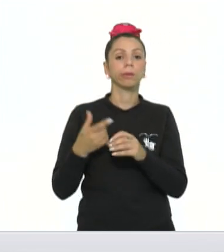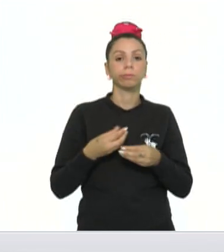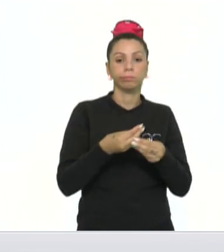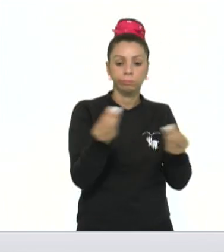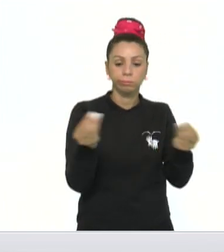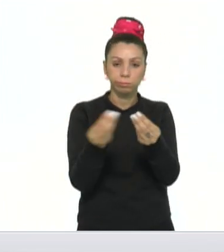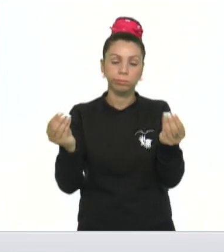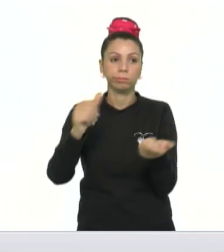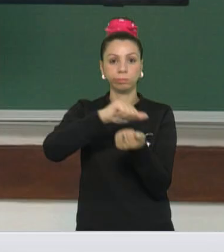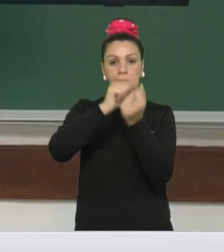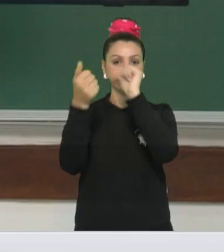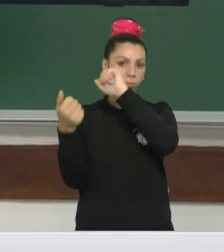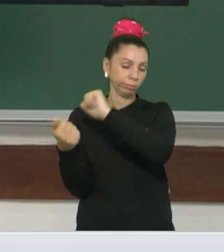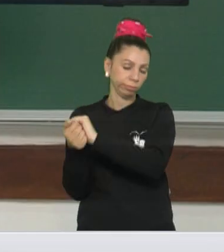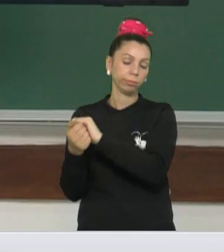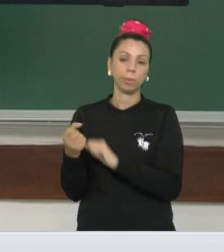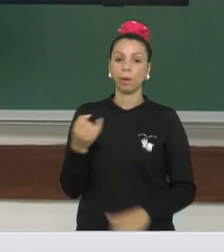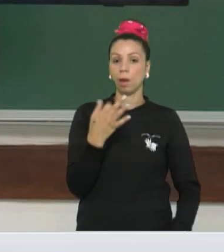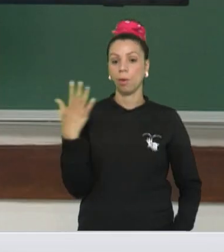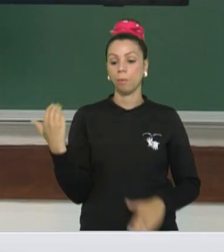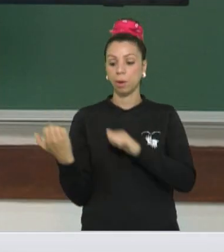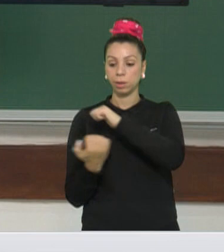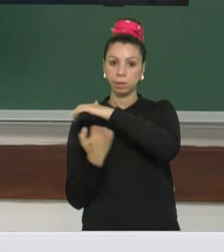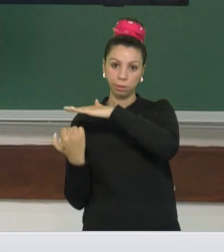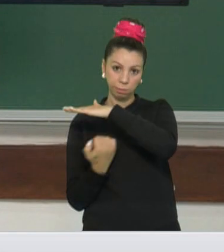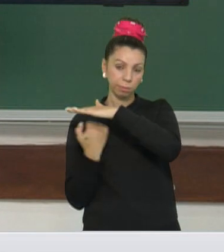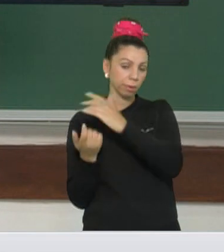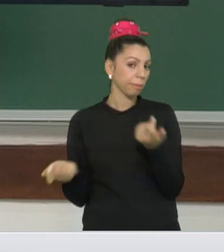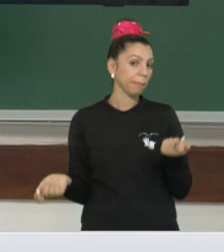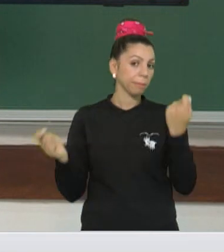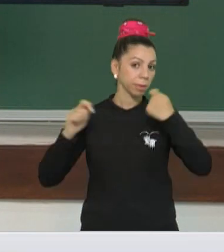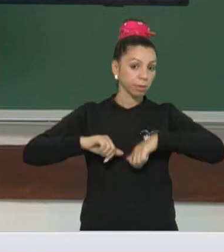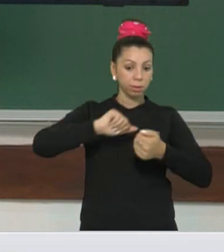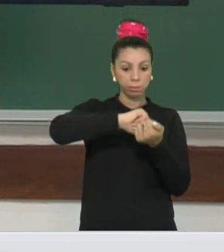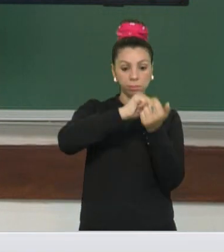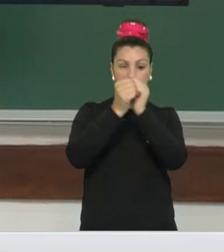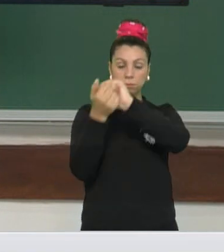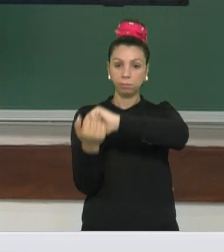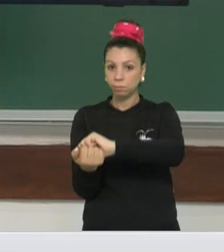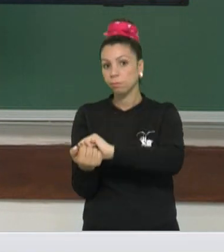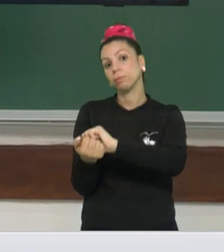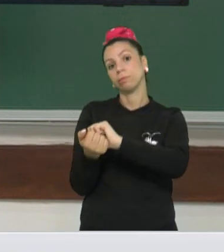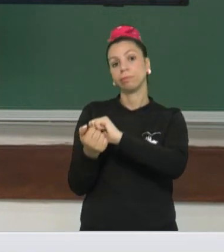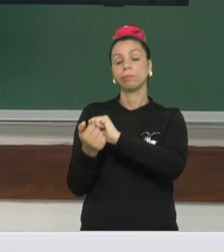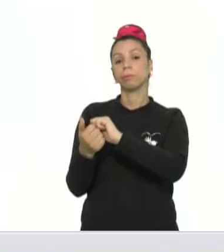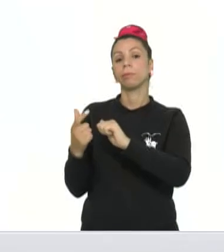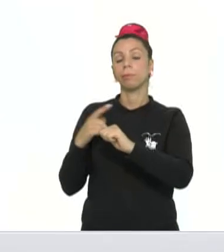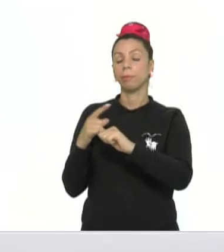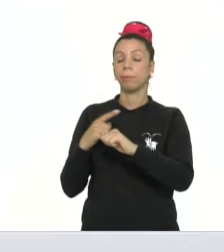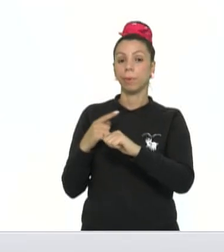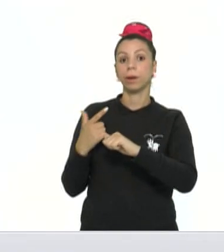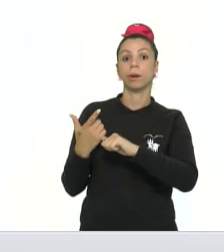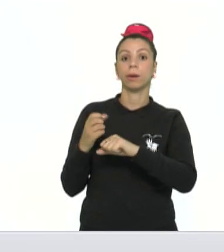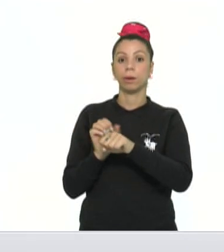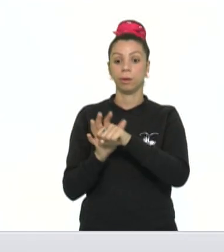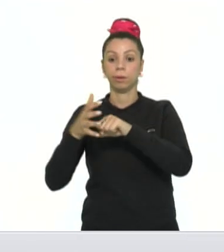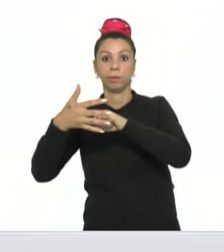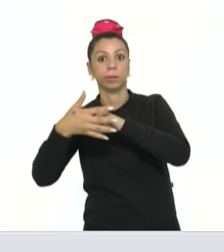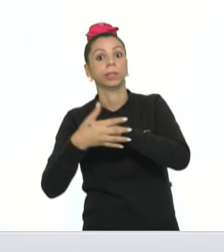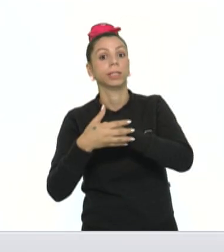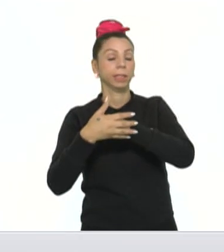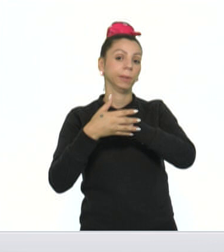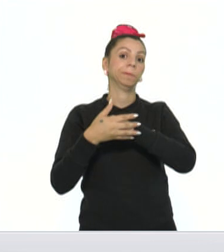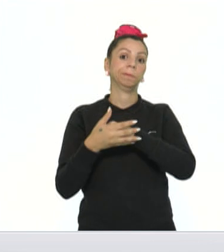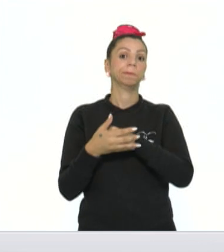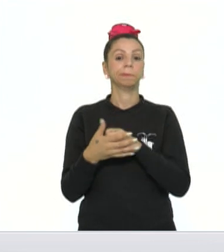Adaptação. Algumas empresas, inclusive, precisaram se adaptar para passar pela quarentena. Uma